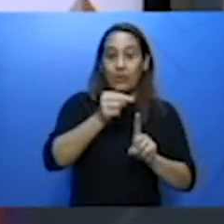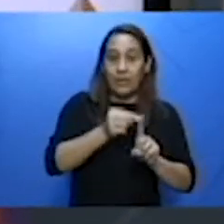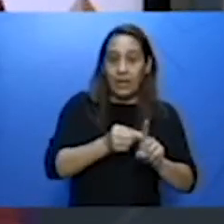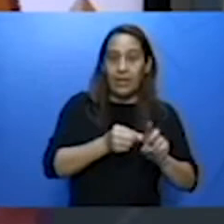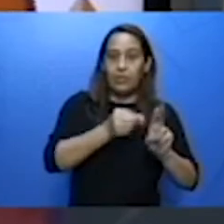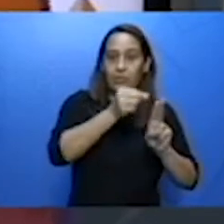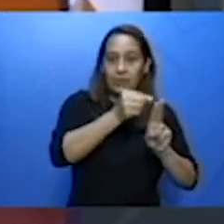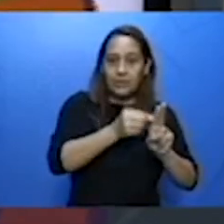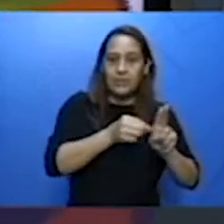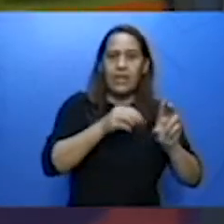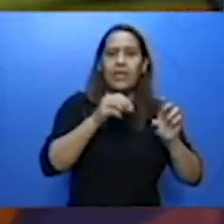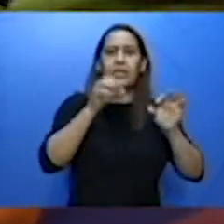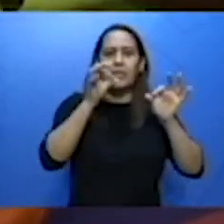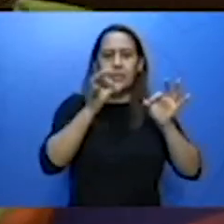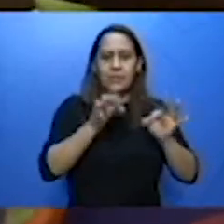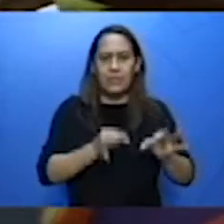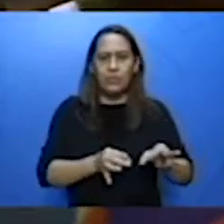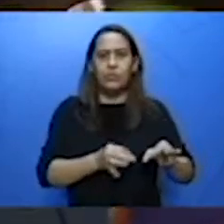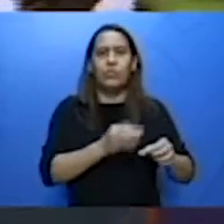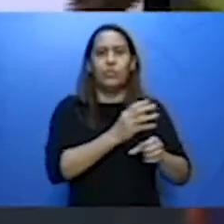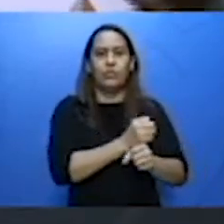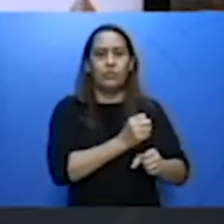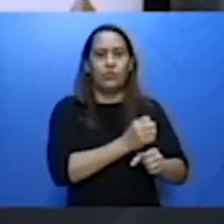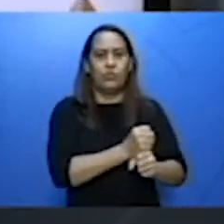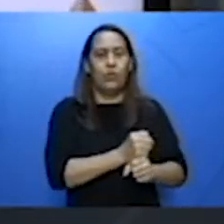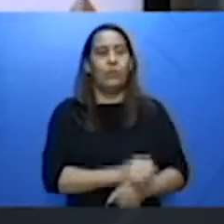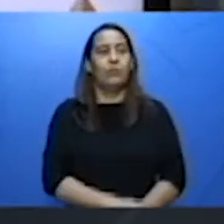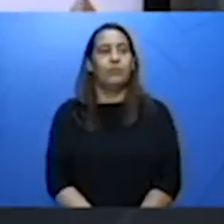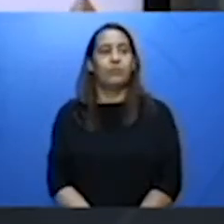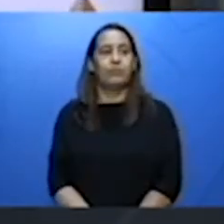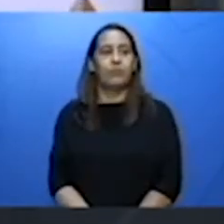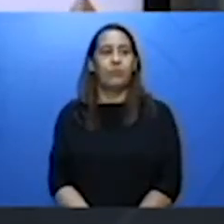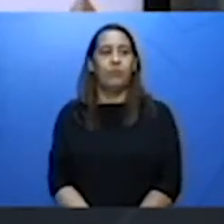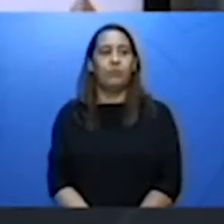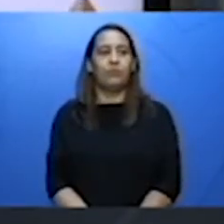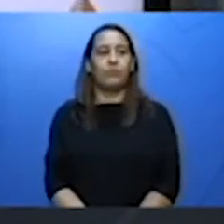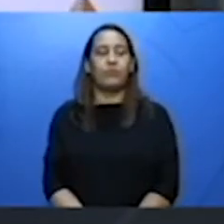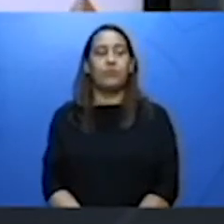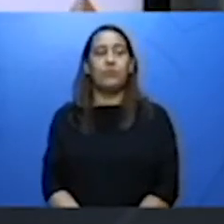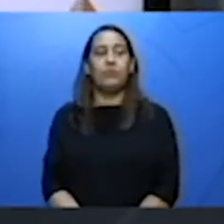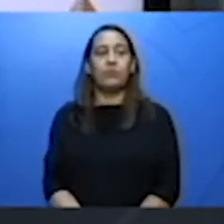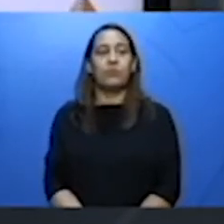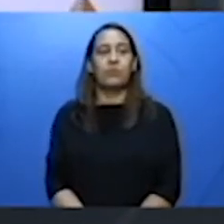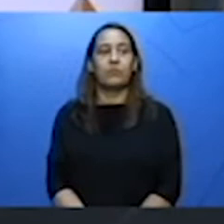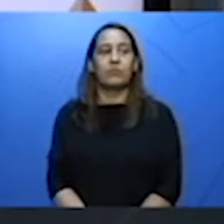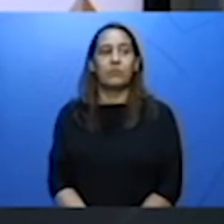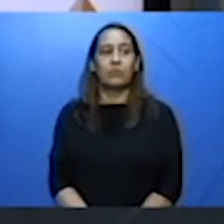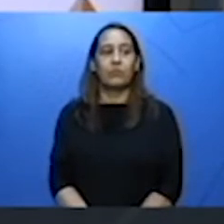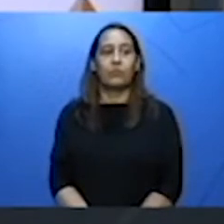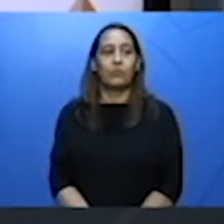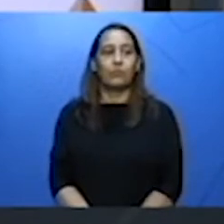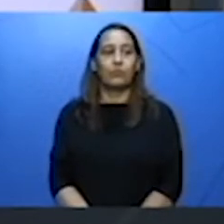e vamos responder, que agora a gente já sabe. Vai pensando aí na frente da professora.